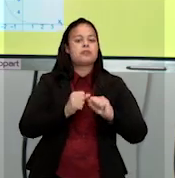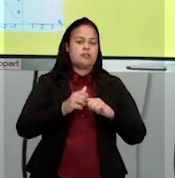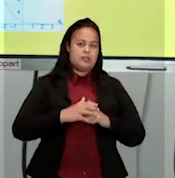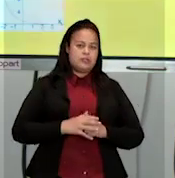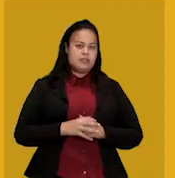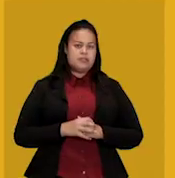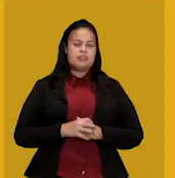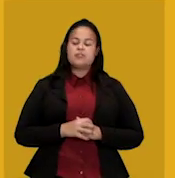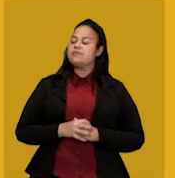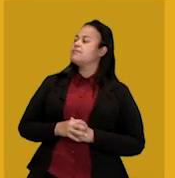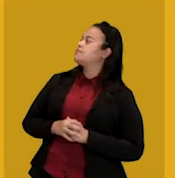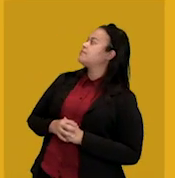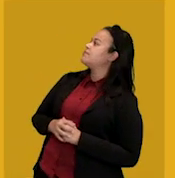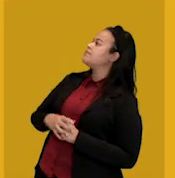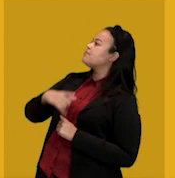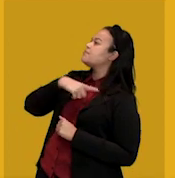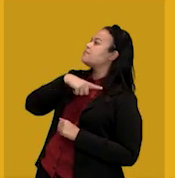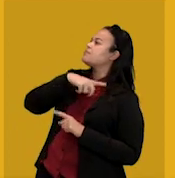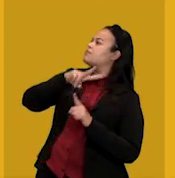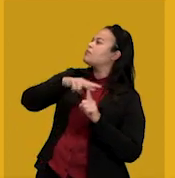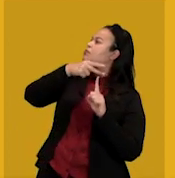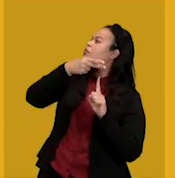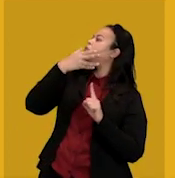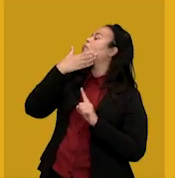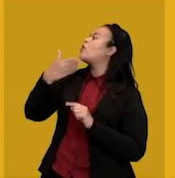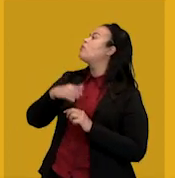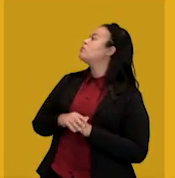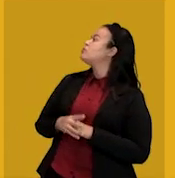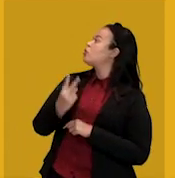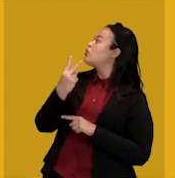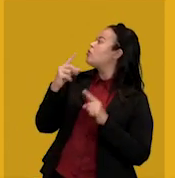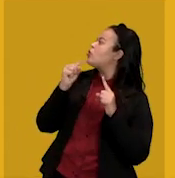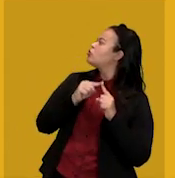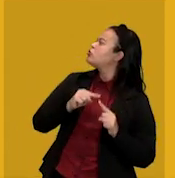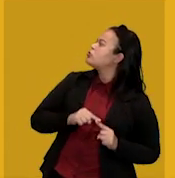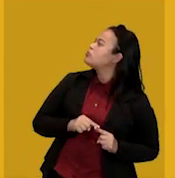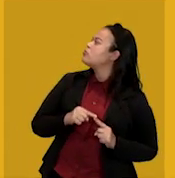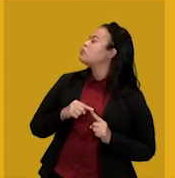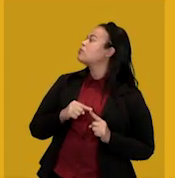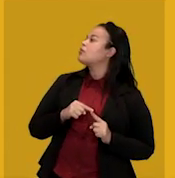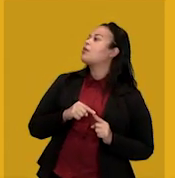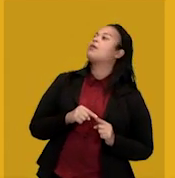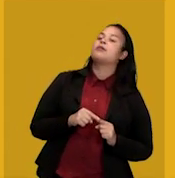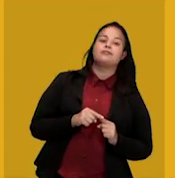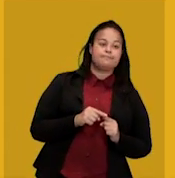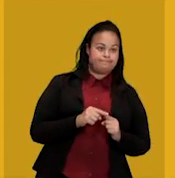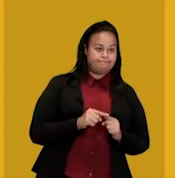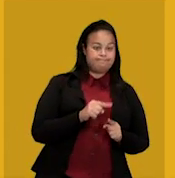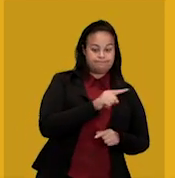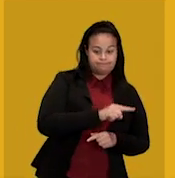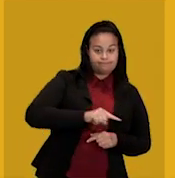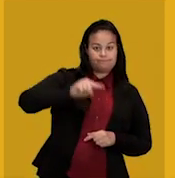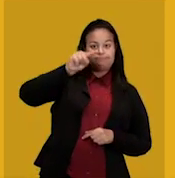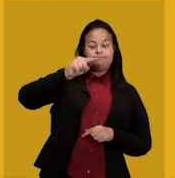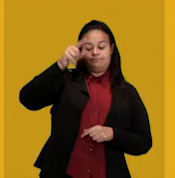Então, nós temos aqui função exponencial de dois tipos. Temos a função crescente e a